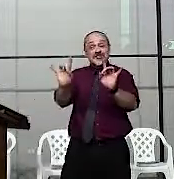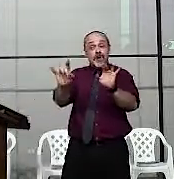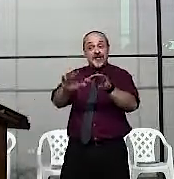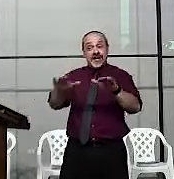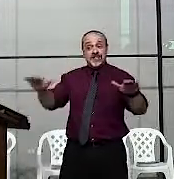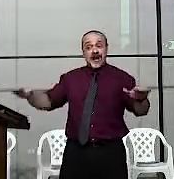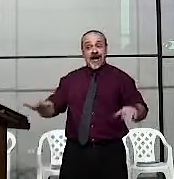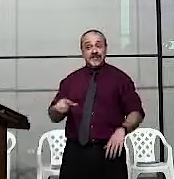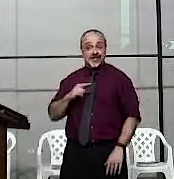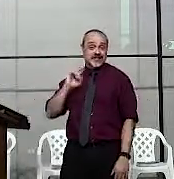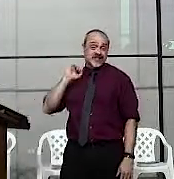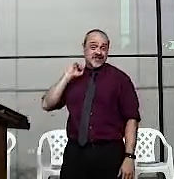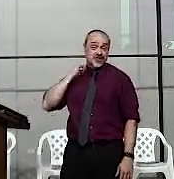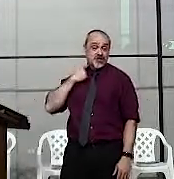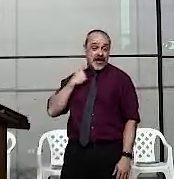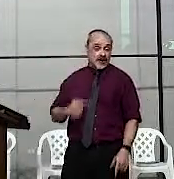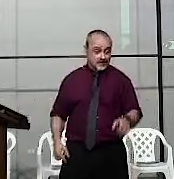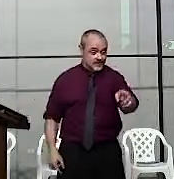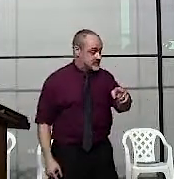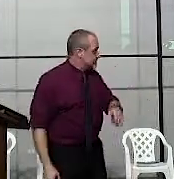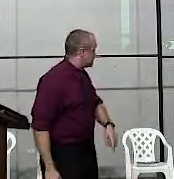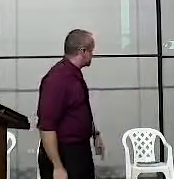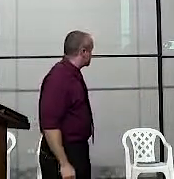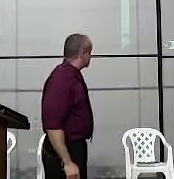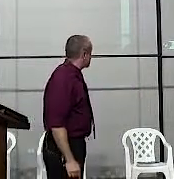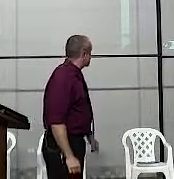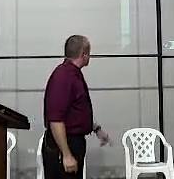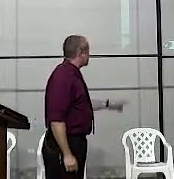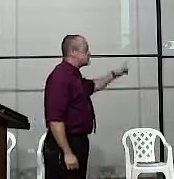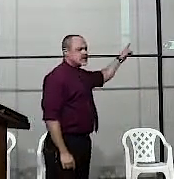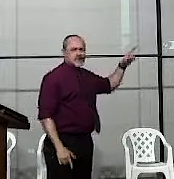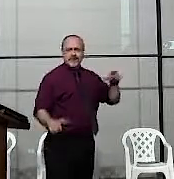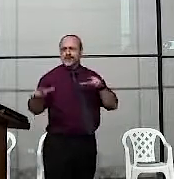não é somente as crianças que se sujeiram.